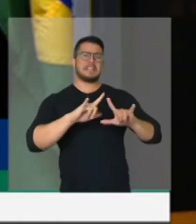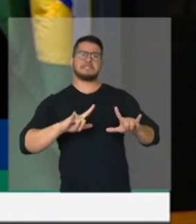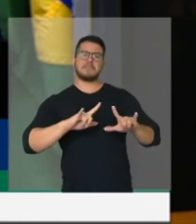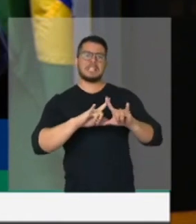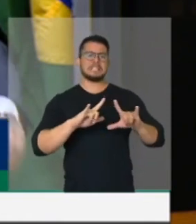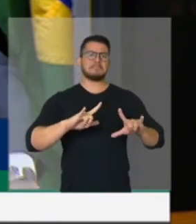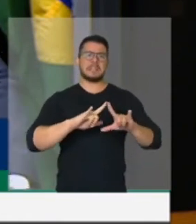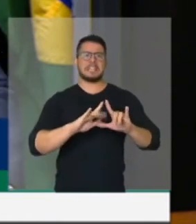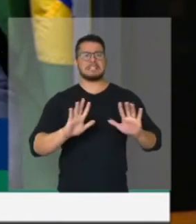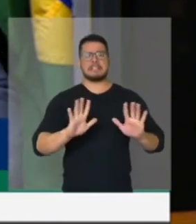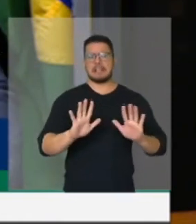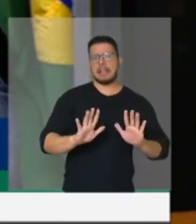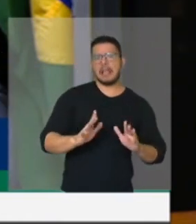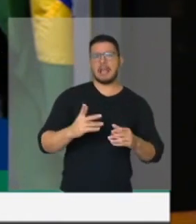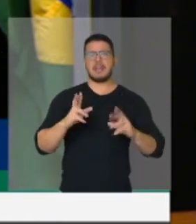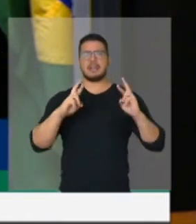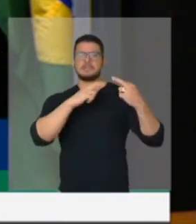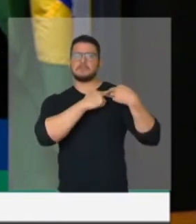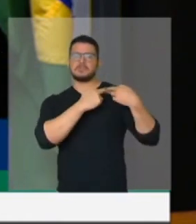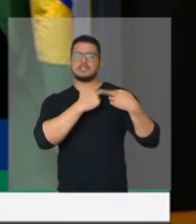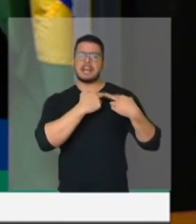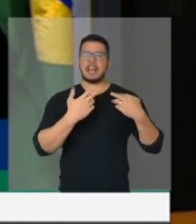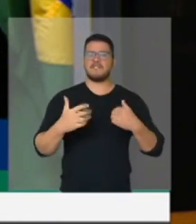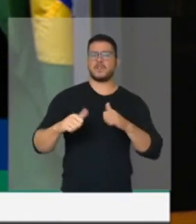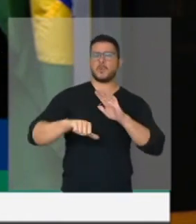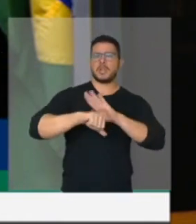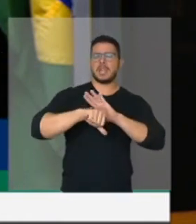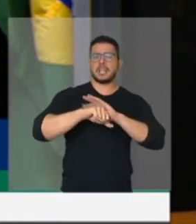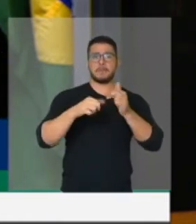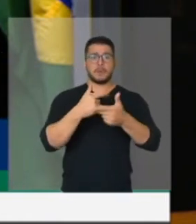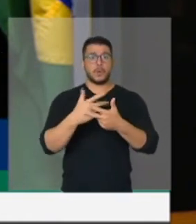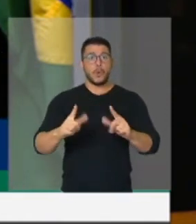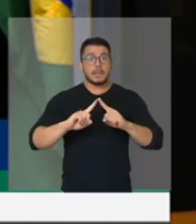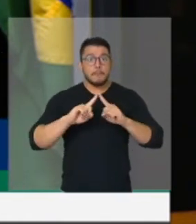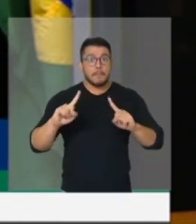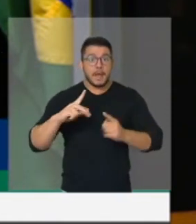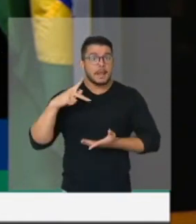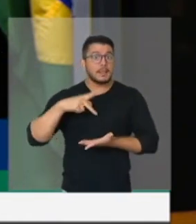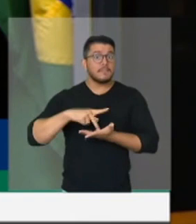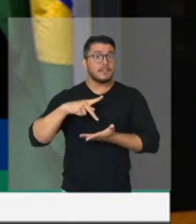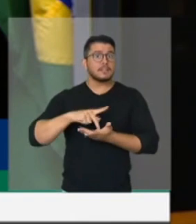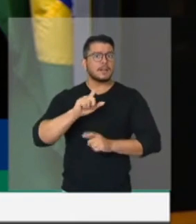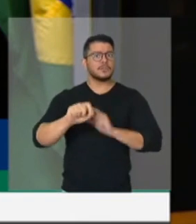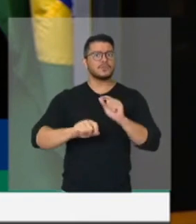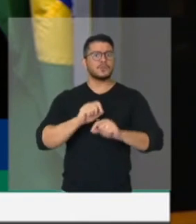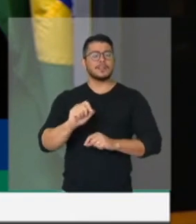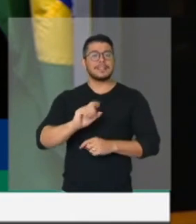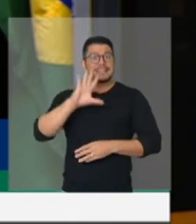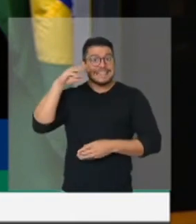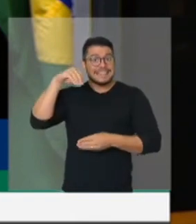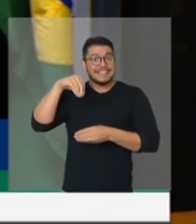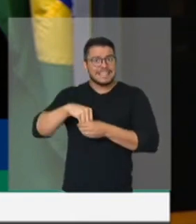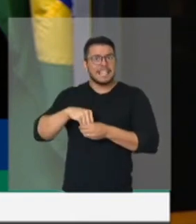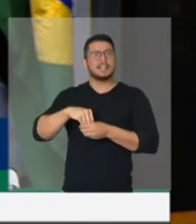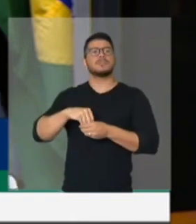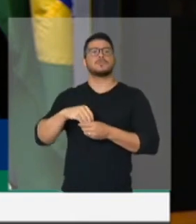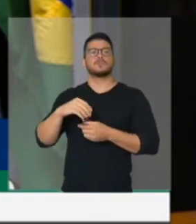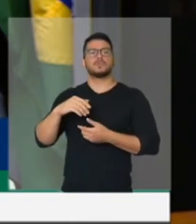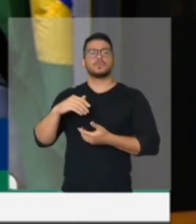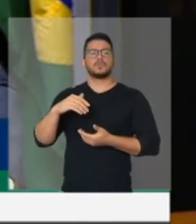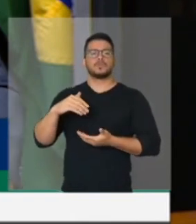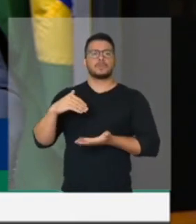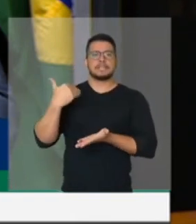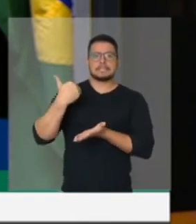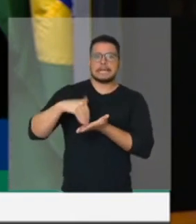com milícia que a milícia responsável pelo crime organizado e que na verdade e impre e gabinetes irmãos de